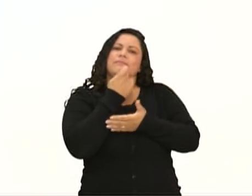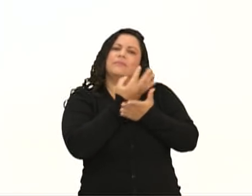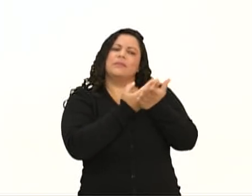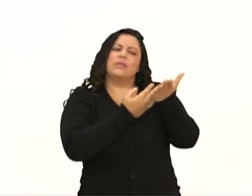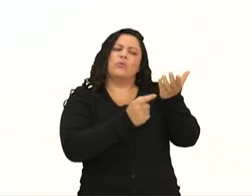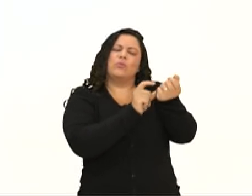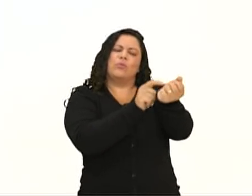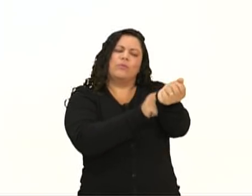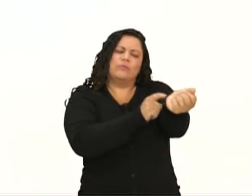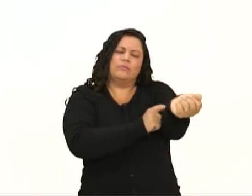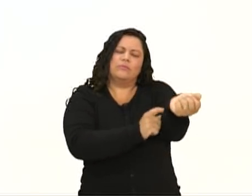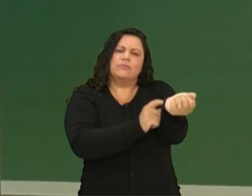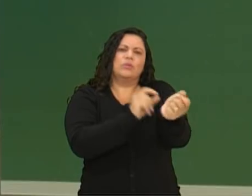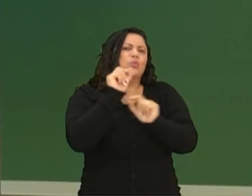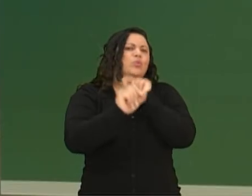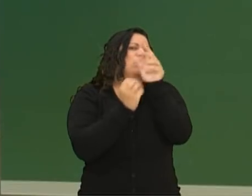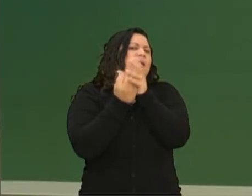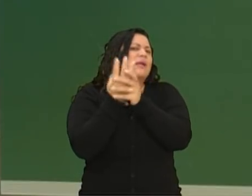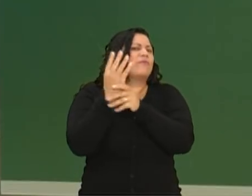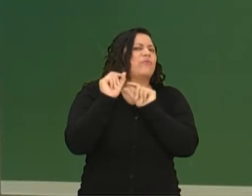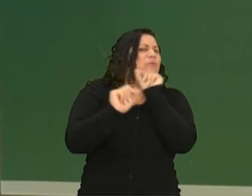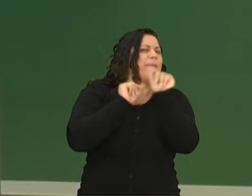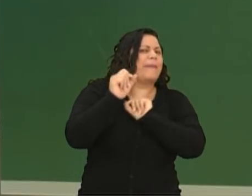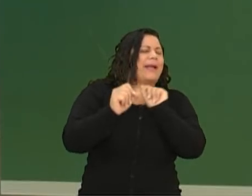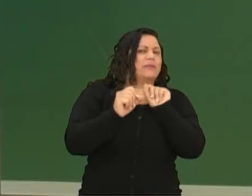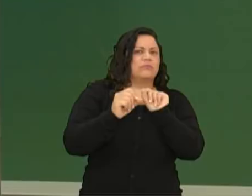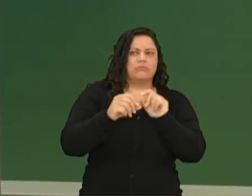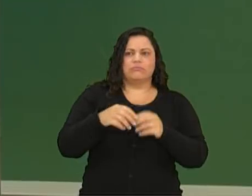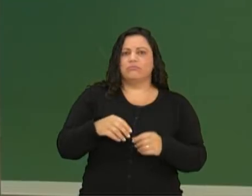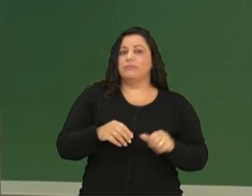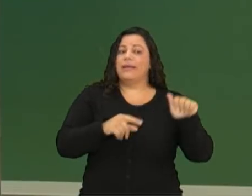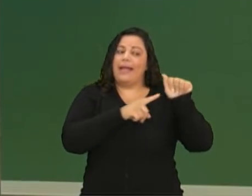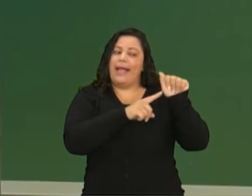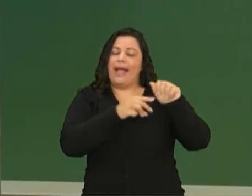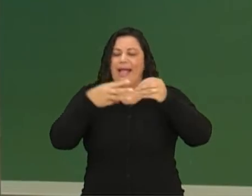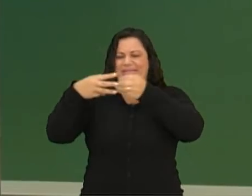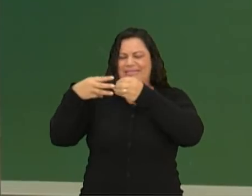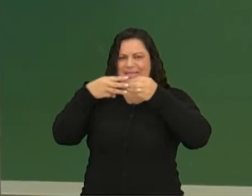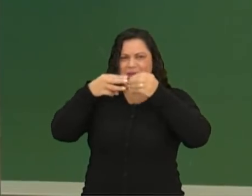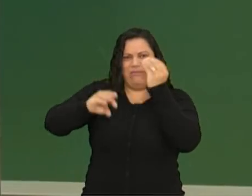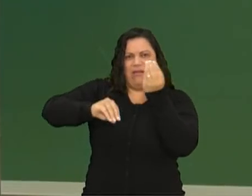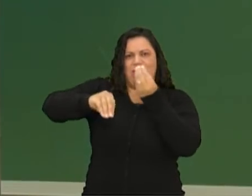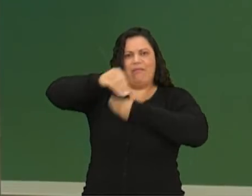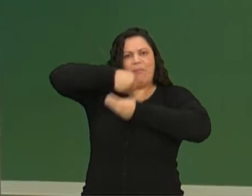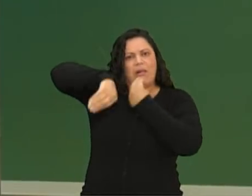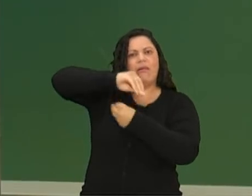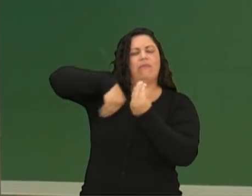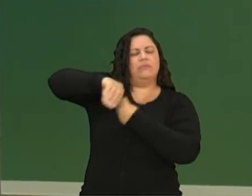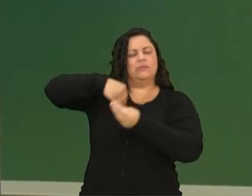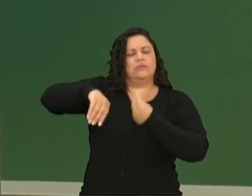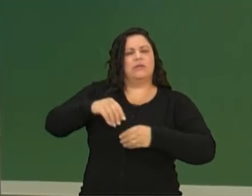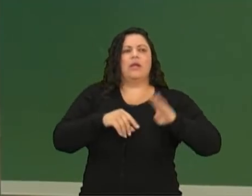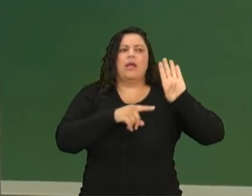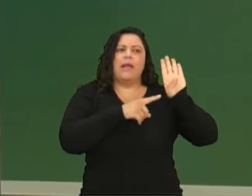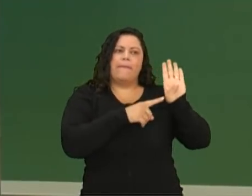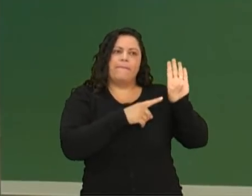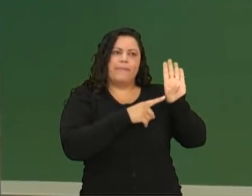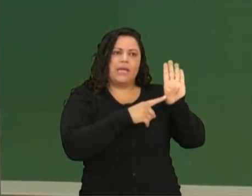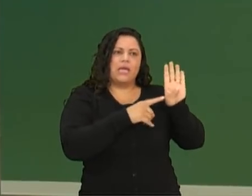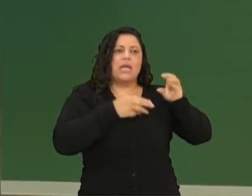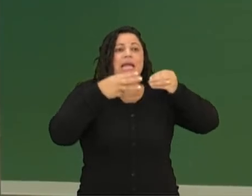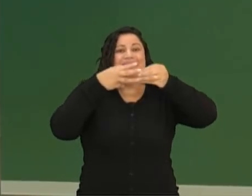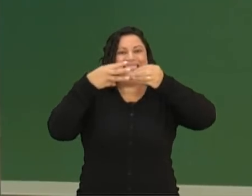até aqui. Na opção A, células mergulhadas no plasma. Na opção B, por células